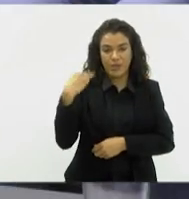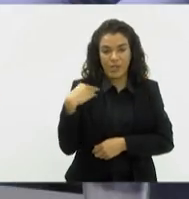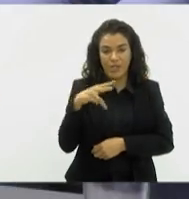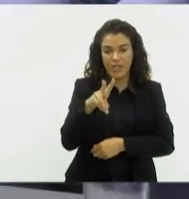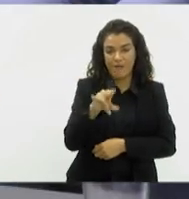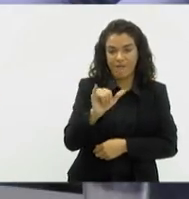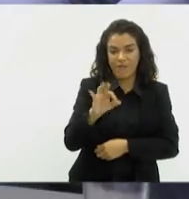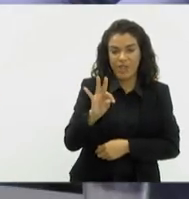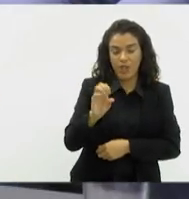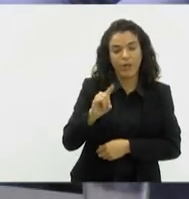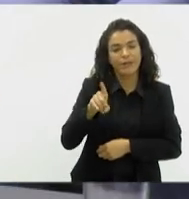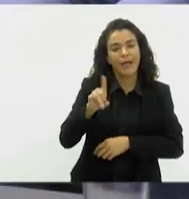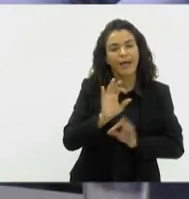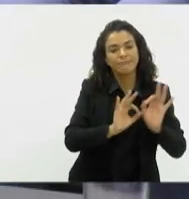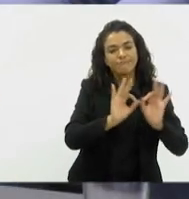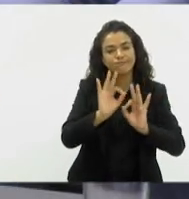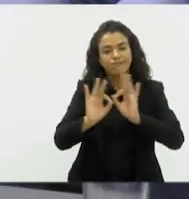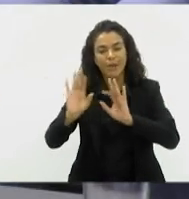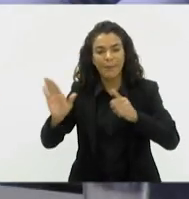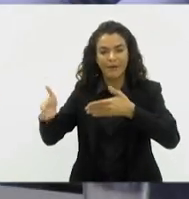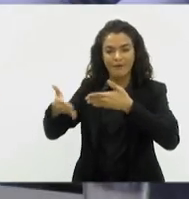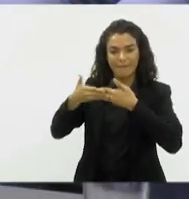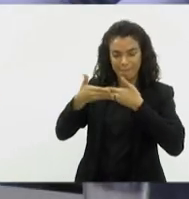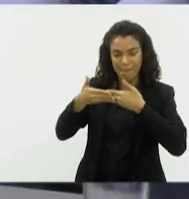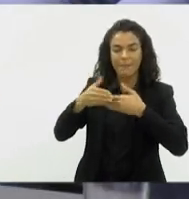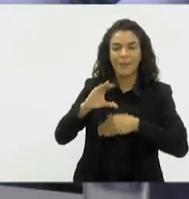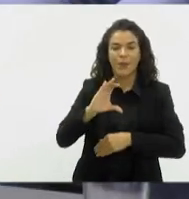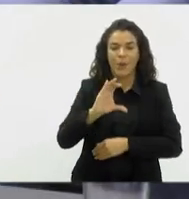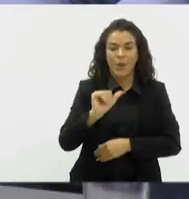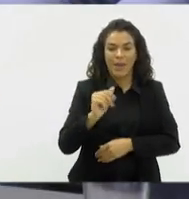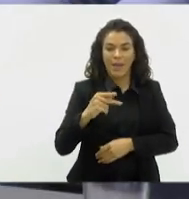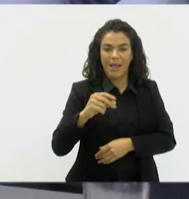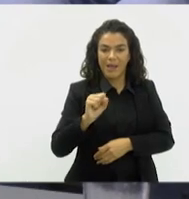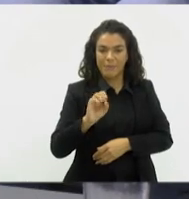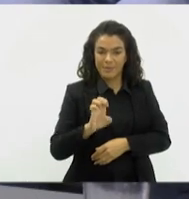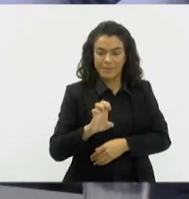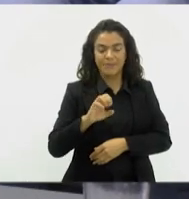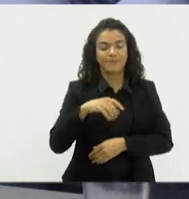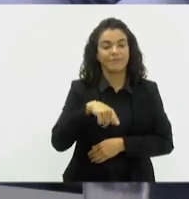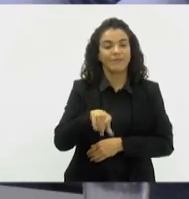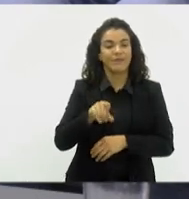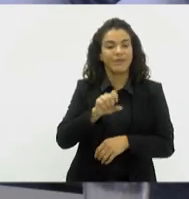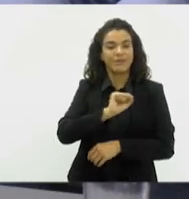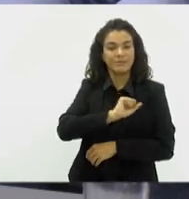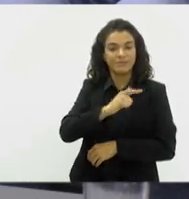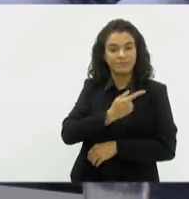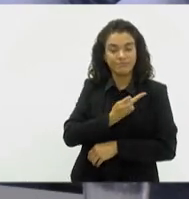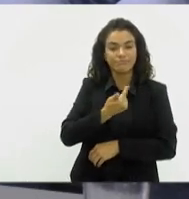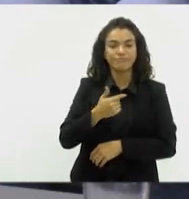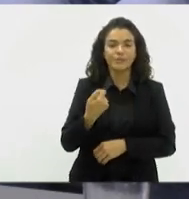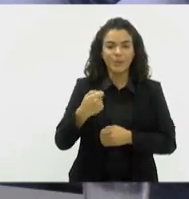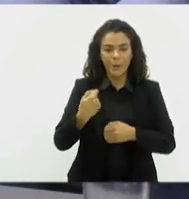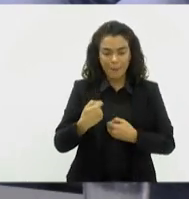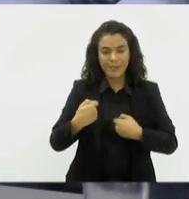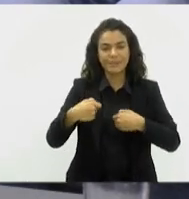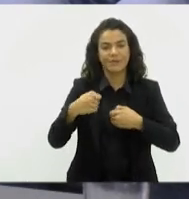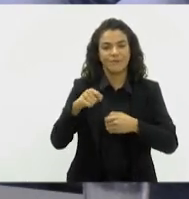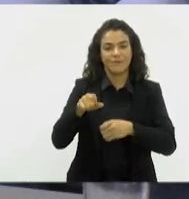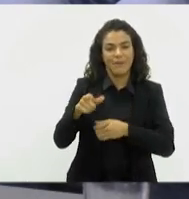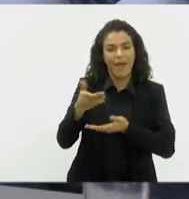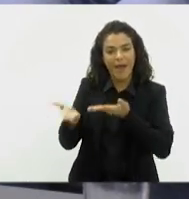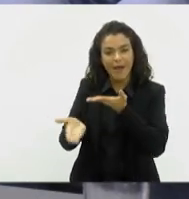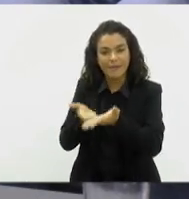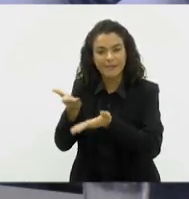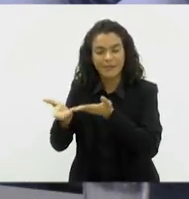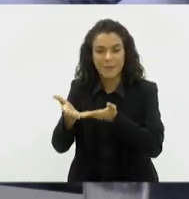de fechamento, mas que, quando eu trabalhei no CAPS-EAD de São Gonçalo, eu também precisava estar enquanto rede de atenção psicossocial